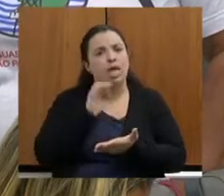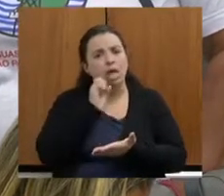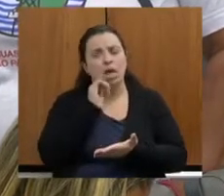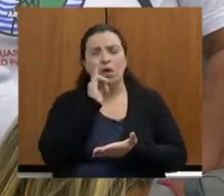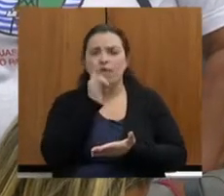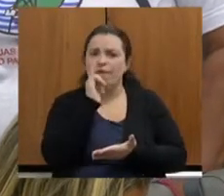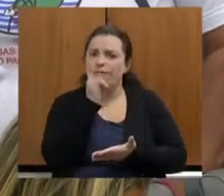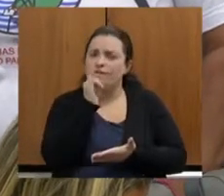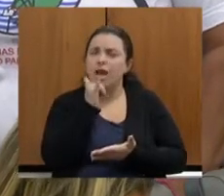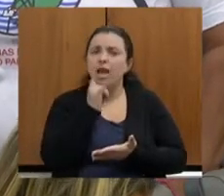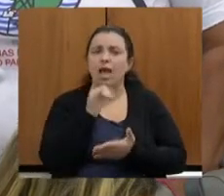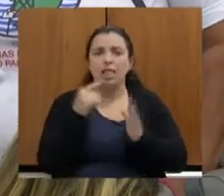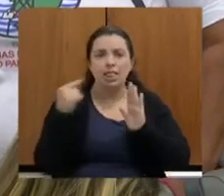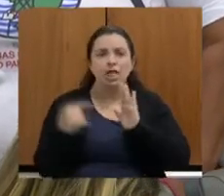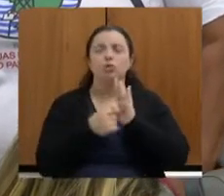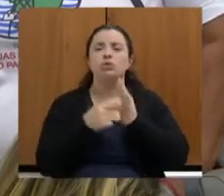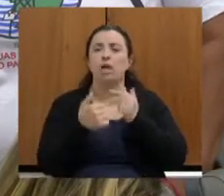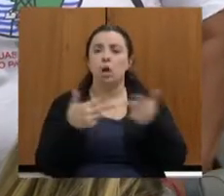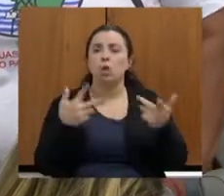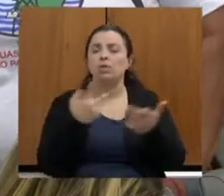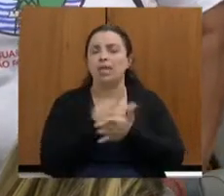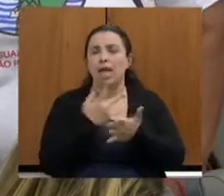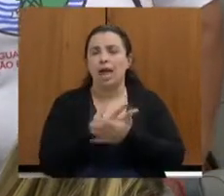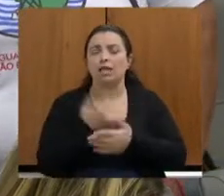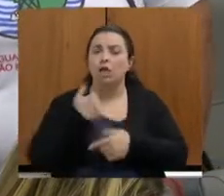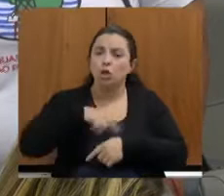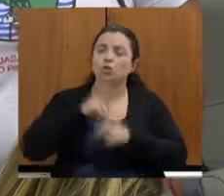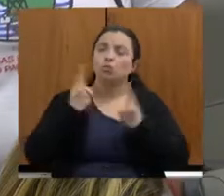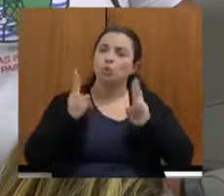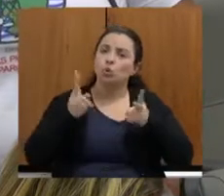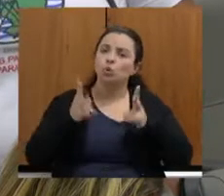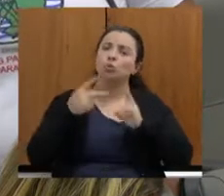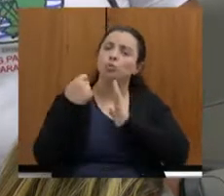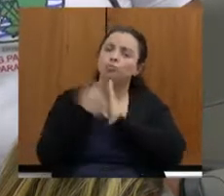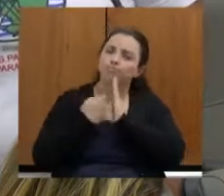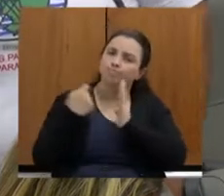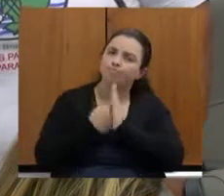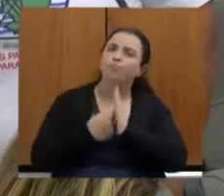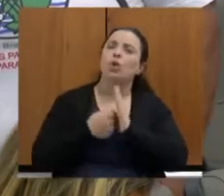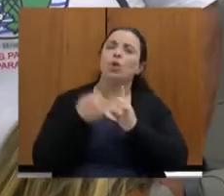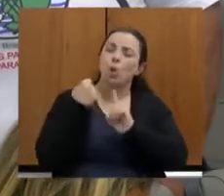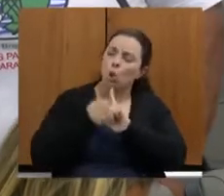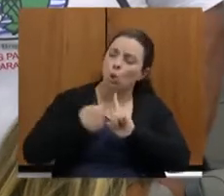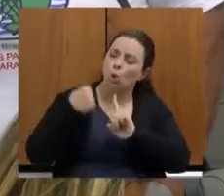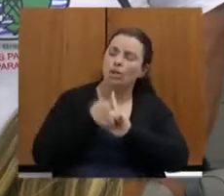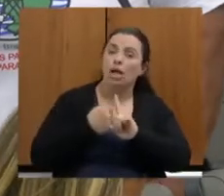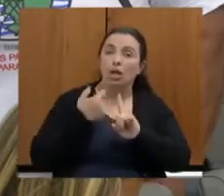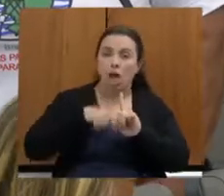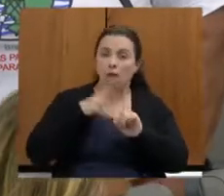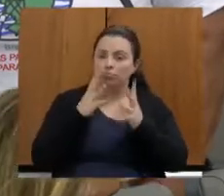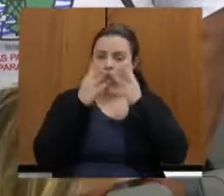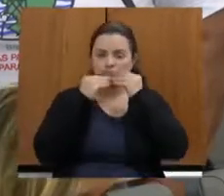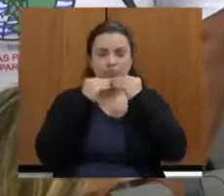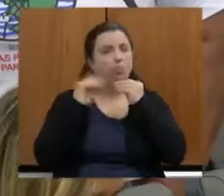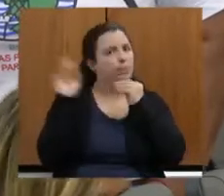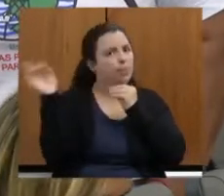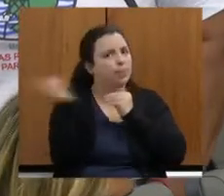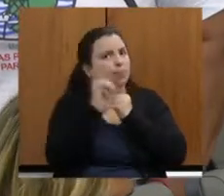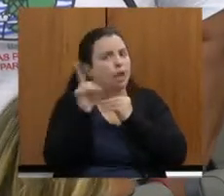acha que tá errado e a gente continua nessa luta né E a gente não vai calar a gente vai